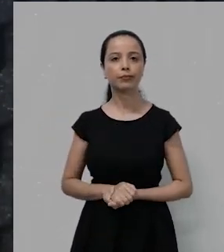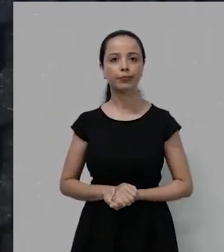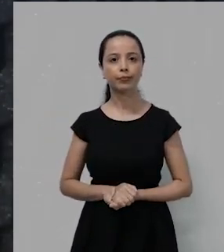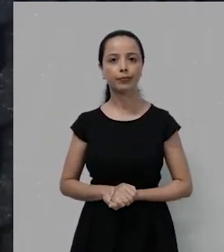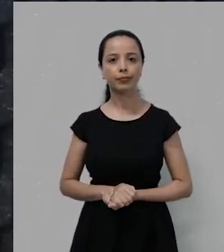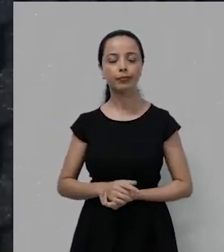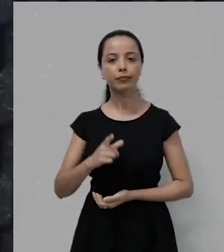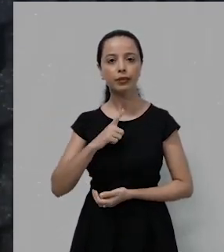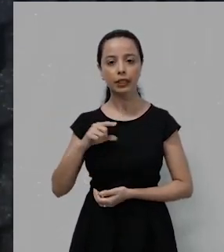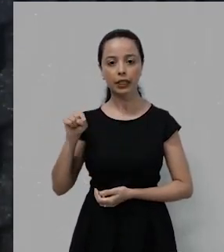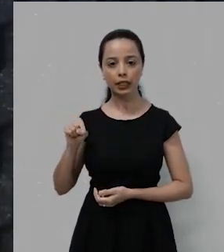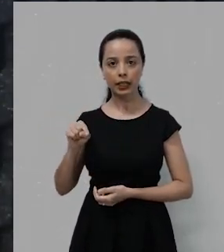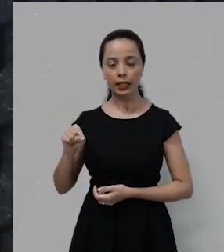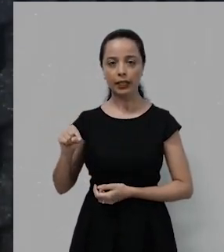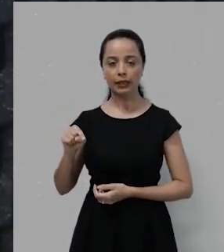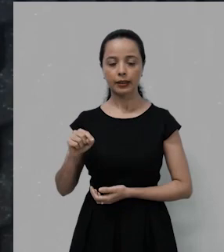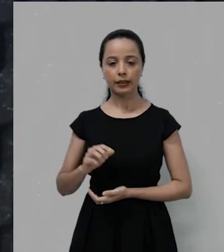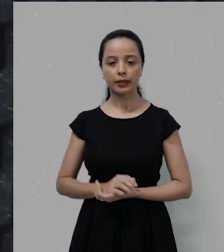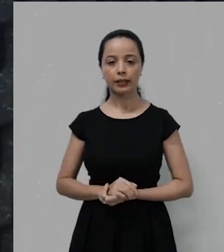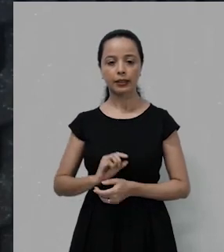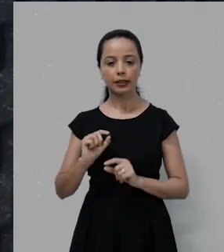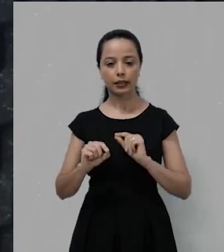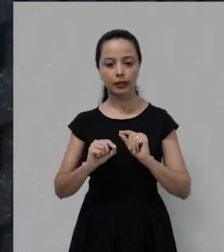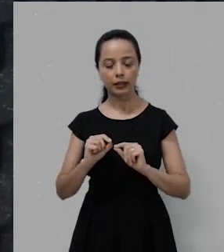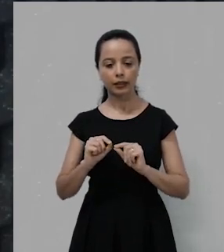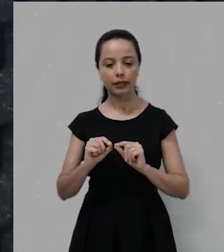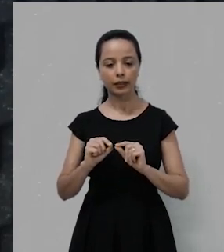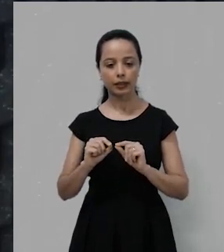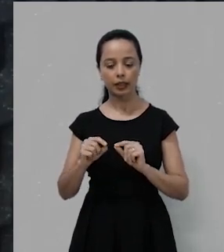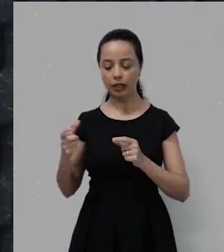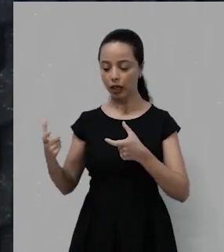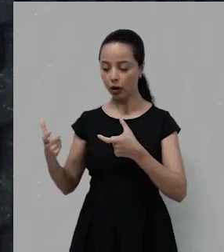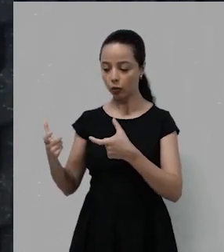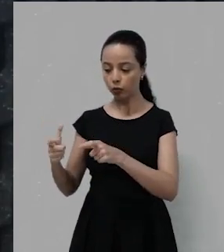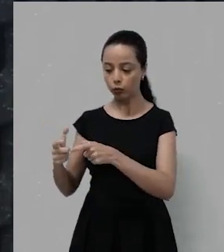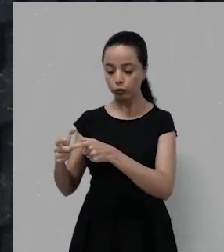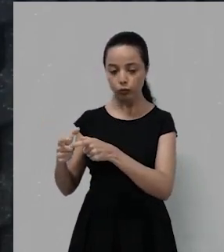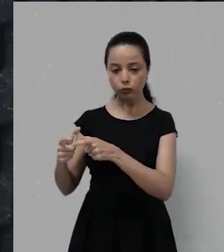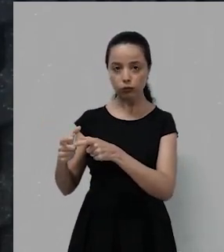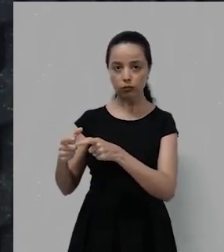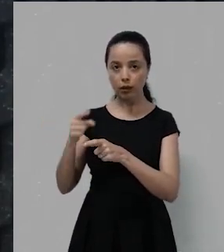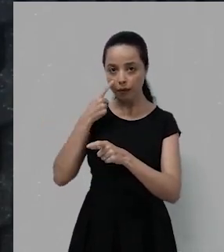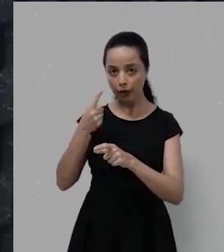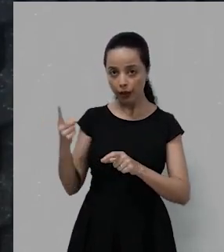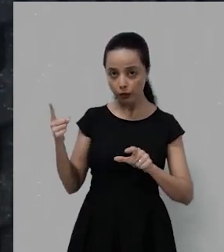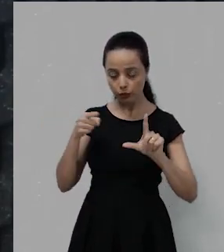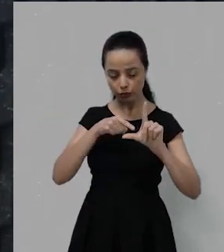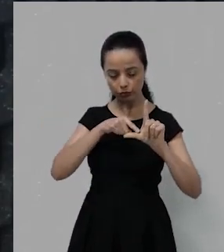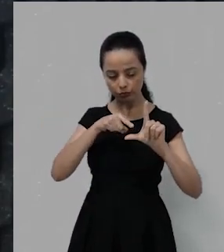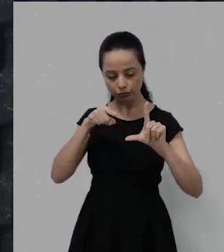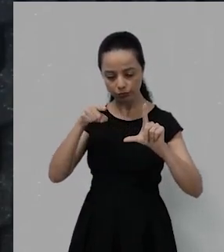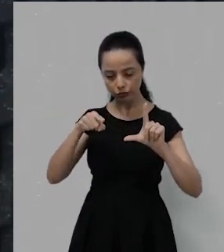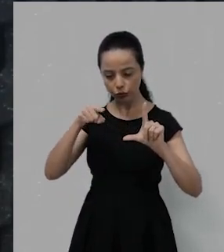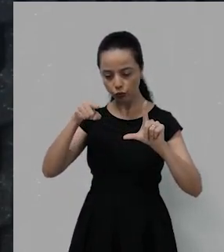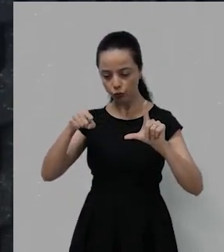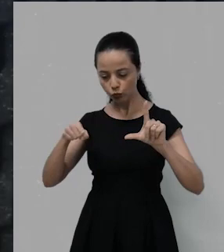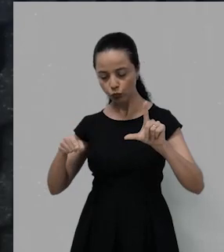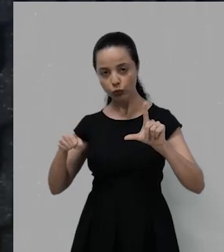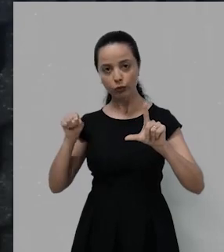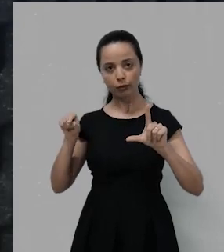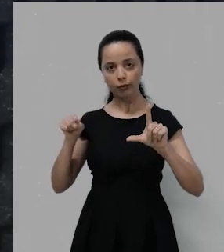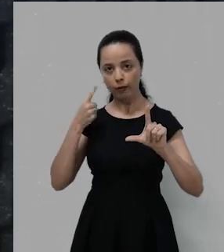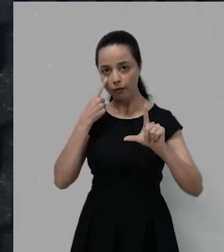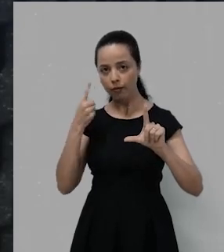predador tendo a sua densidade populacional diminuída, ok? Então, ele está querendo saber